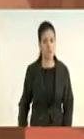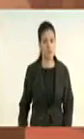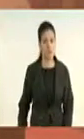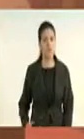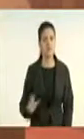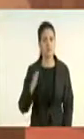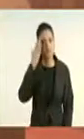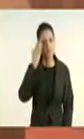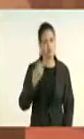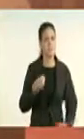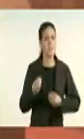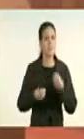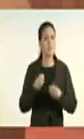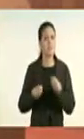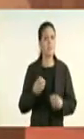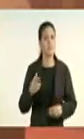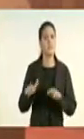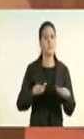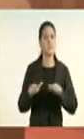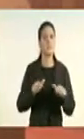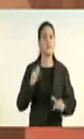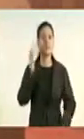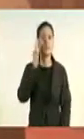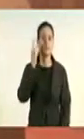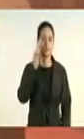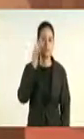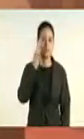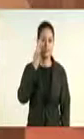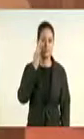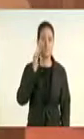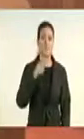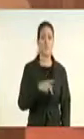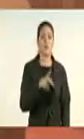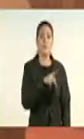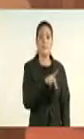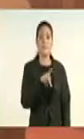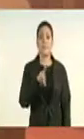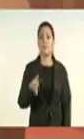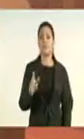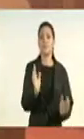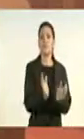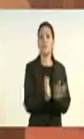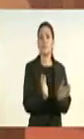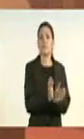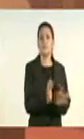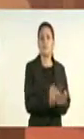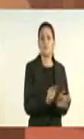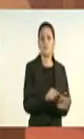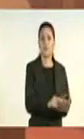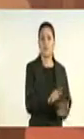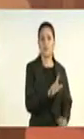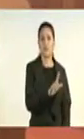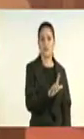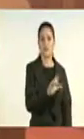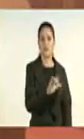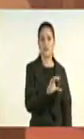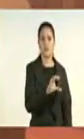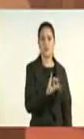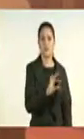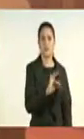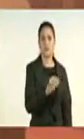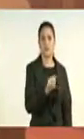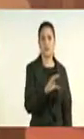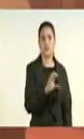o presidente da Comissão Permanente de Licitação irá formular uma consulta formal